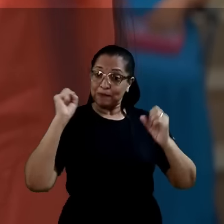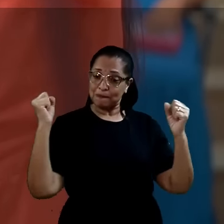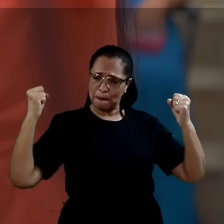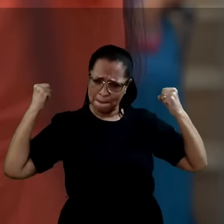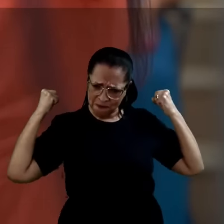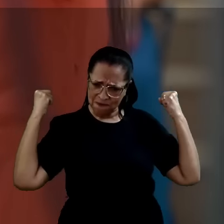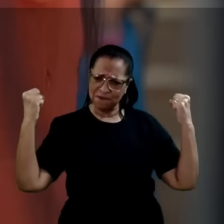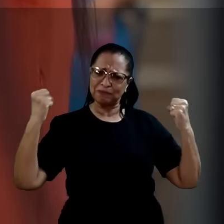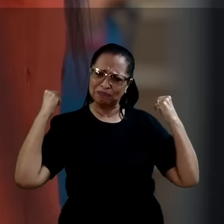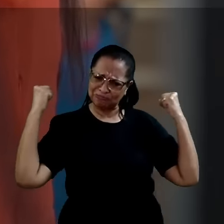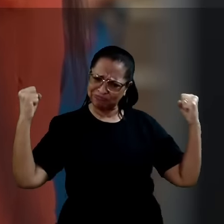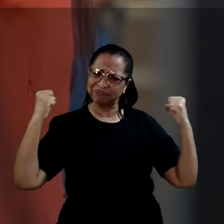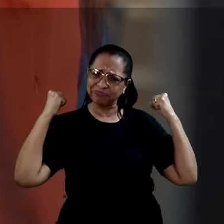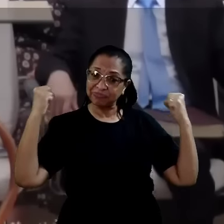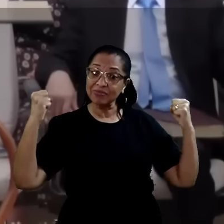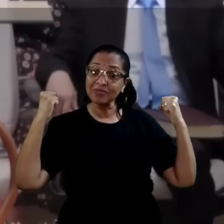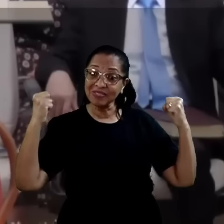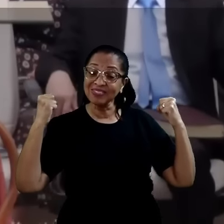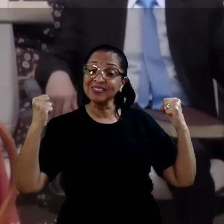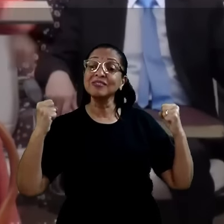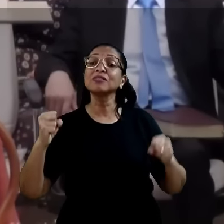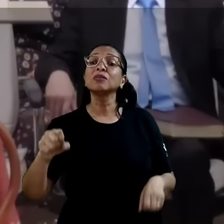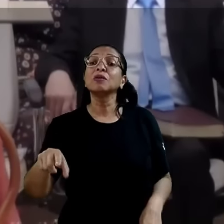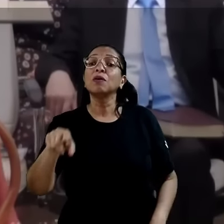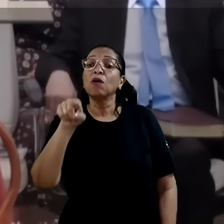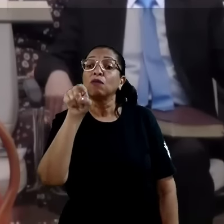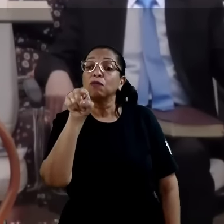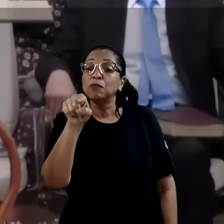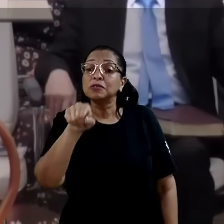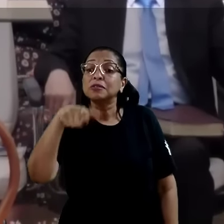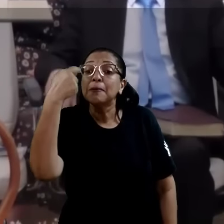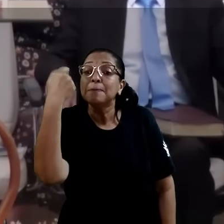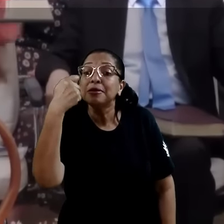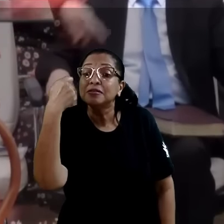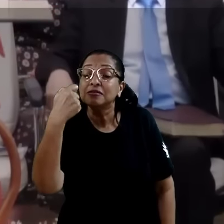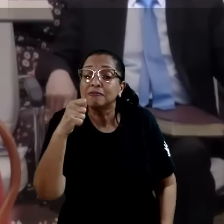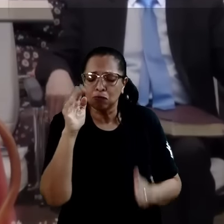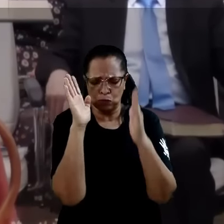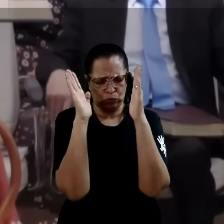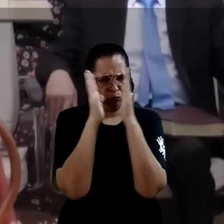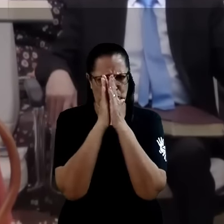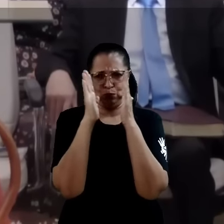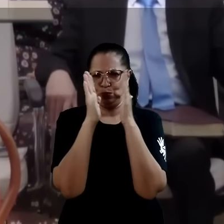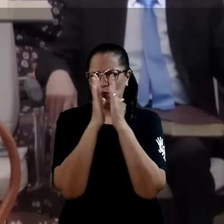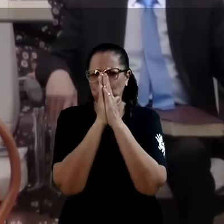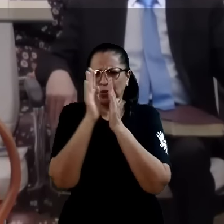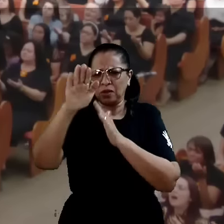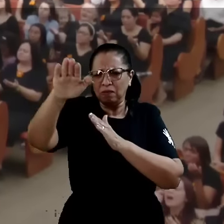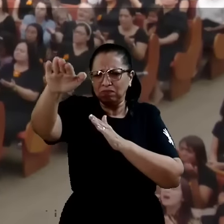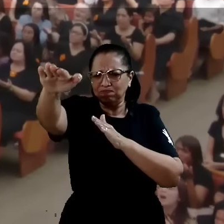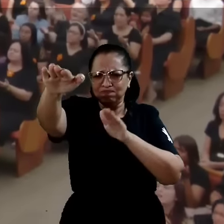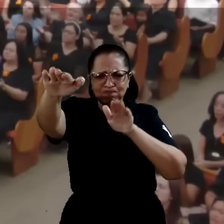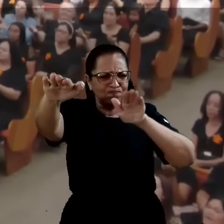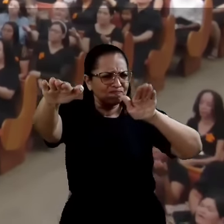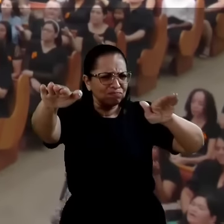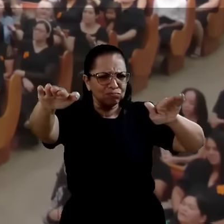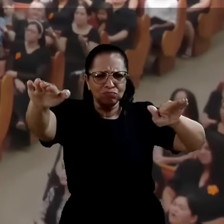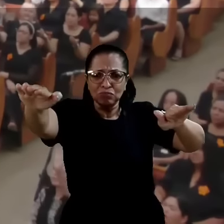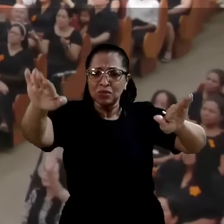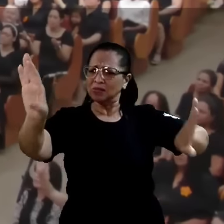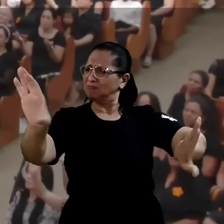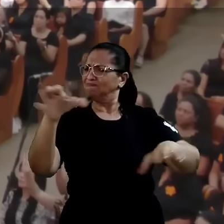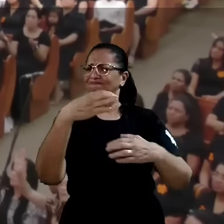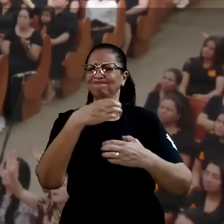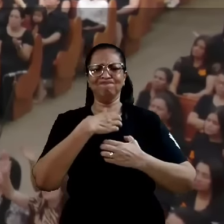um legado de poder o que ele precisa é dar sua mão na cabeça dele o que ele precisa é sentir a presença de Deus